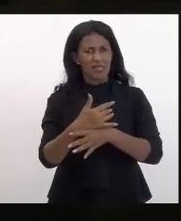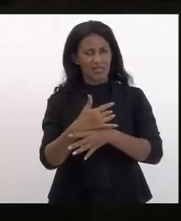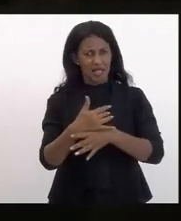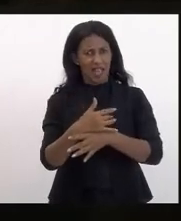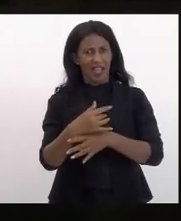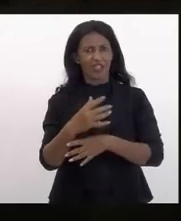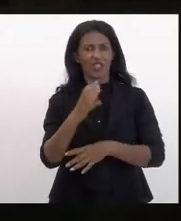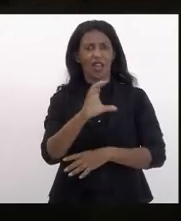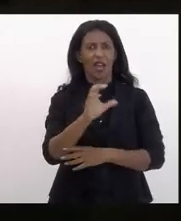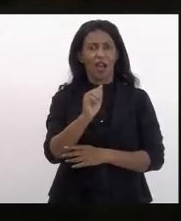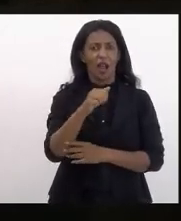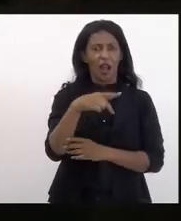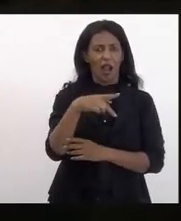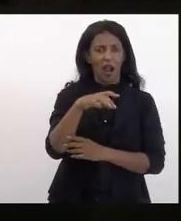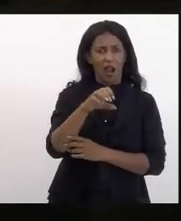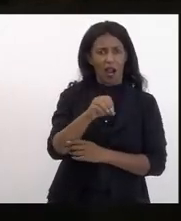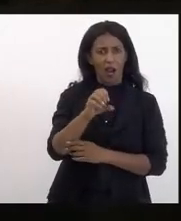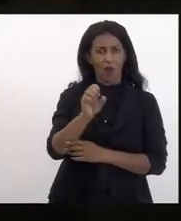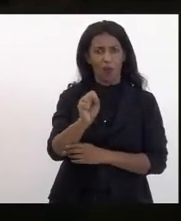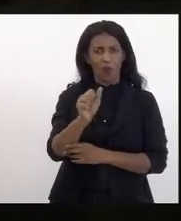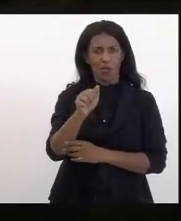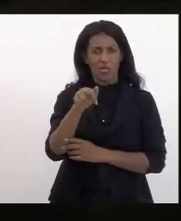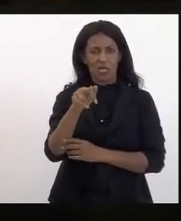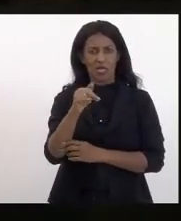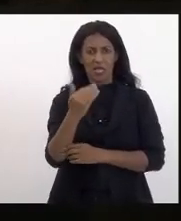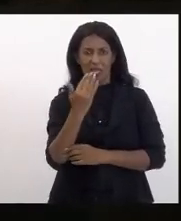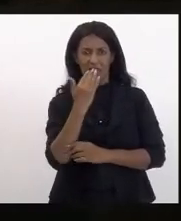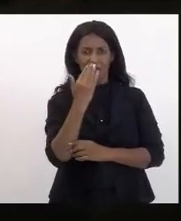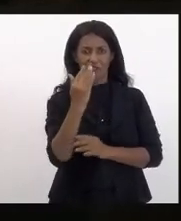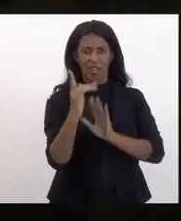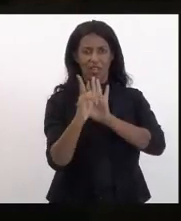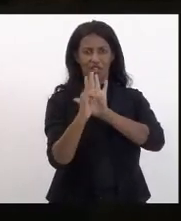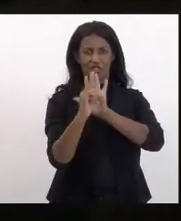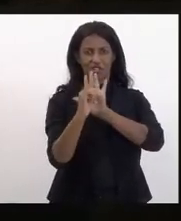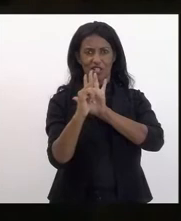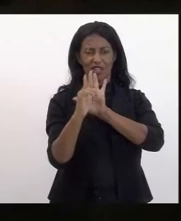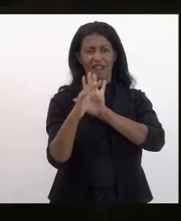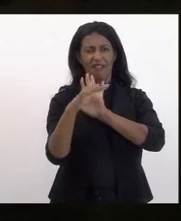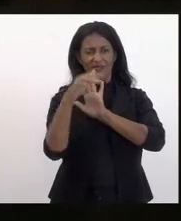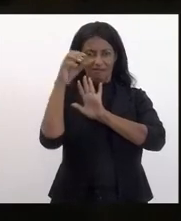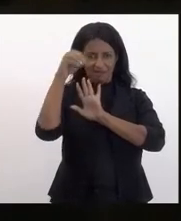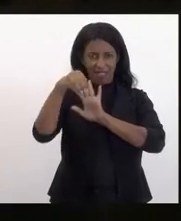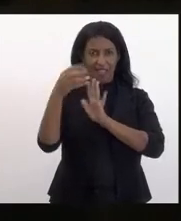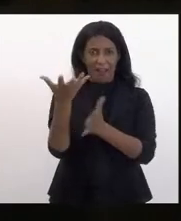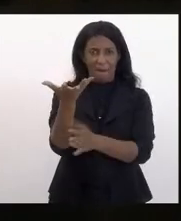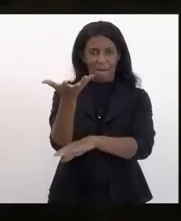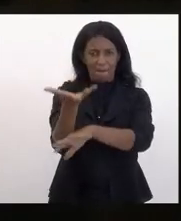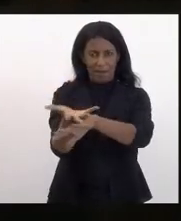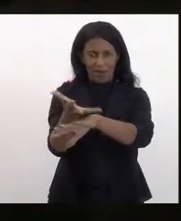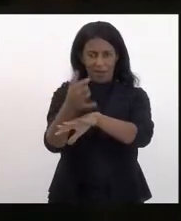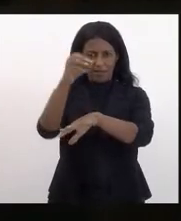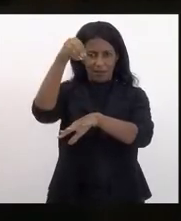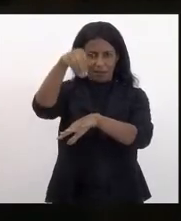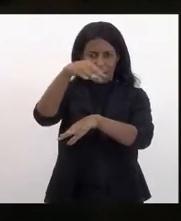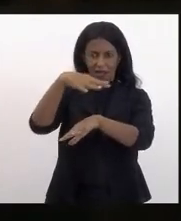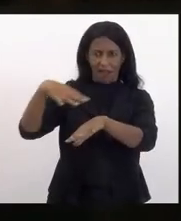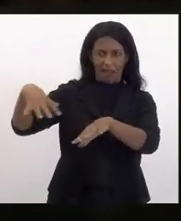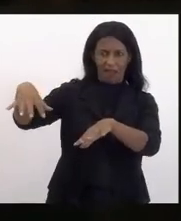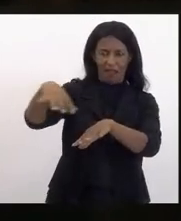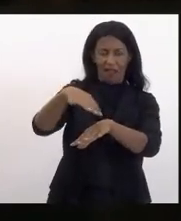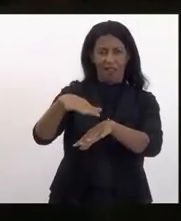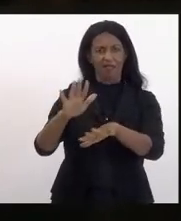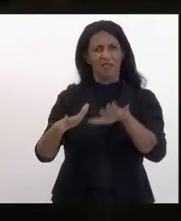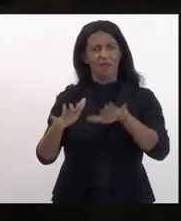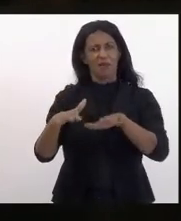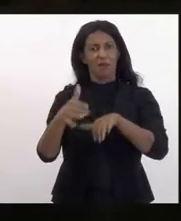muitos conhecem, tem um agrupamento de uma meia dúzia de baobás, até plantado com